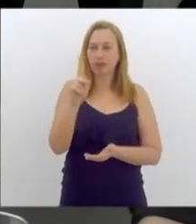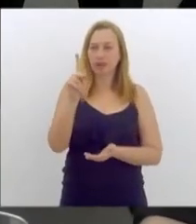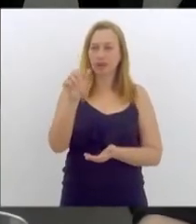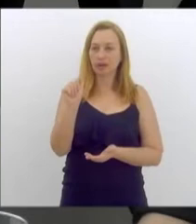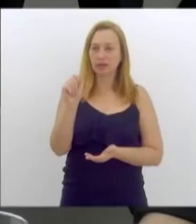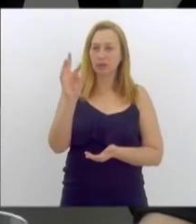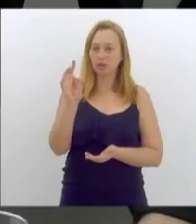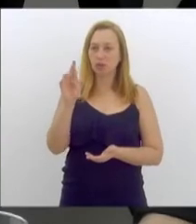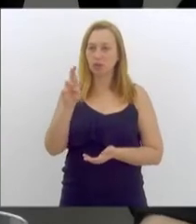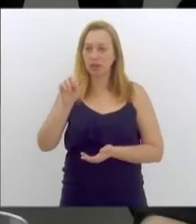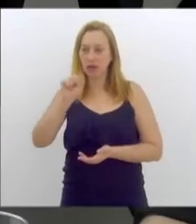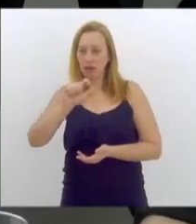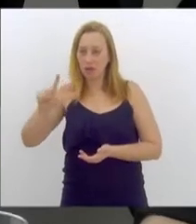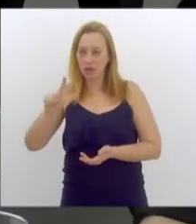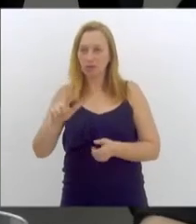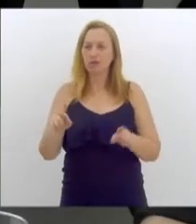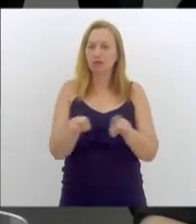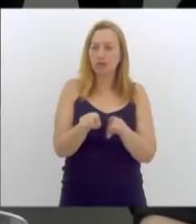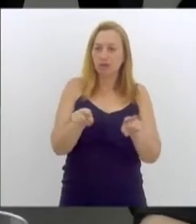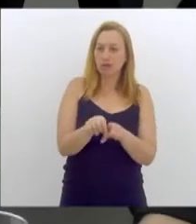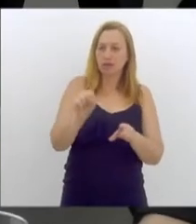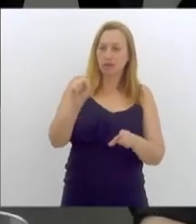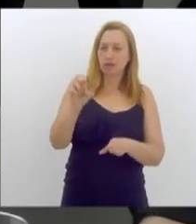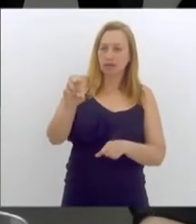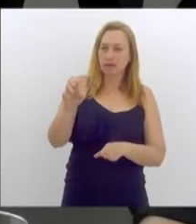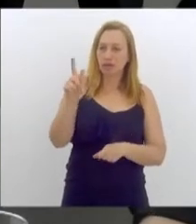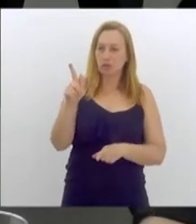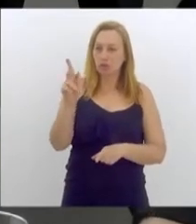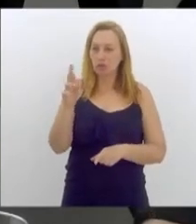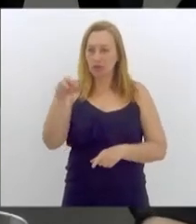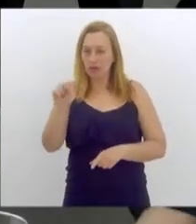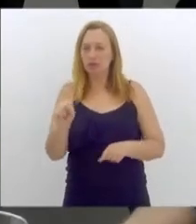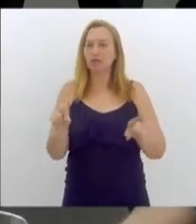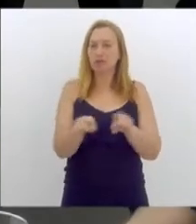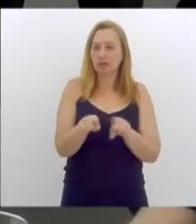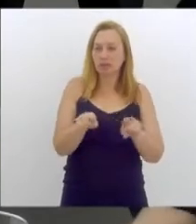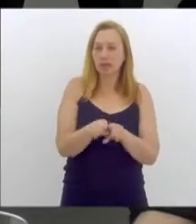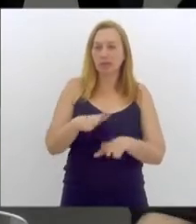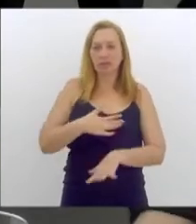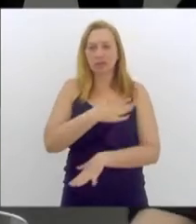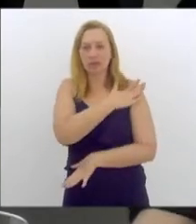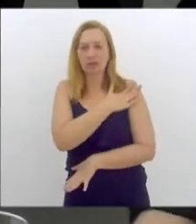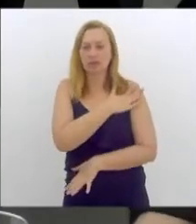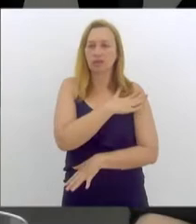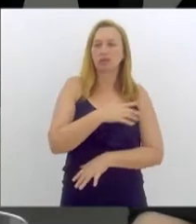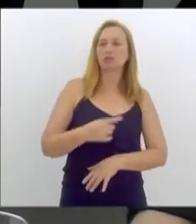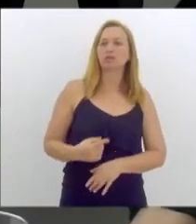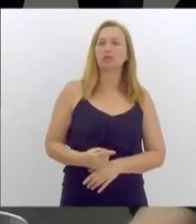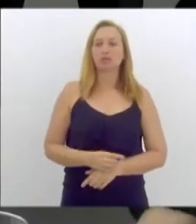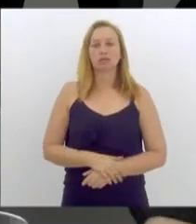e também com relação à contribuição de militares também um déficit de 4.1 B